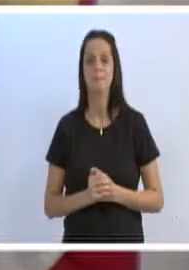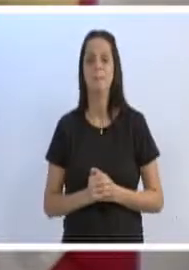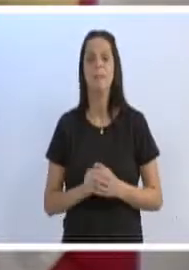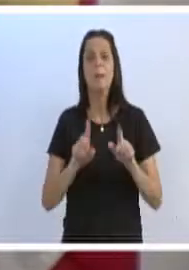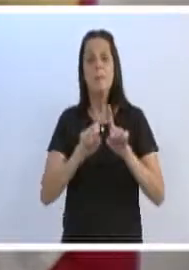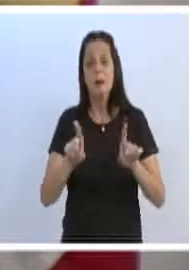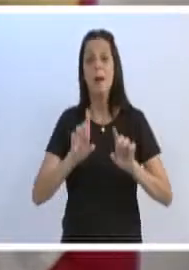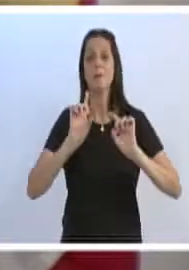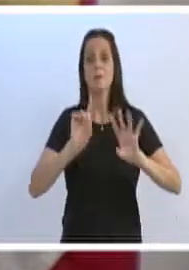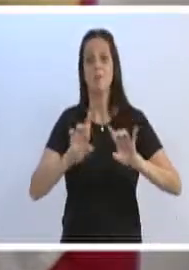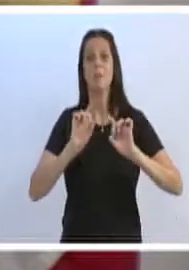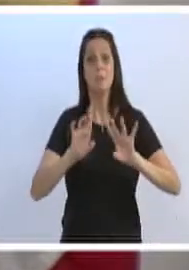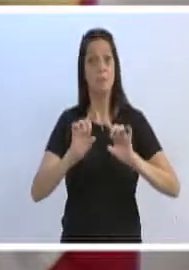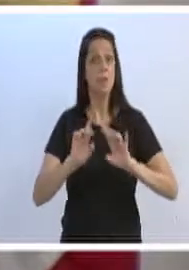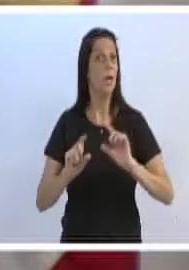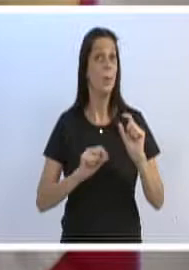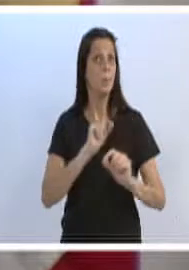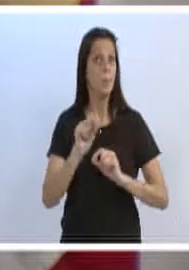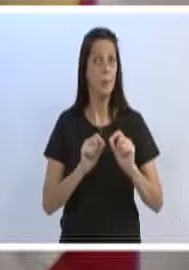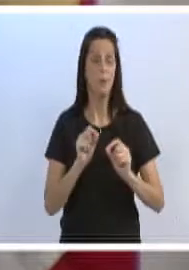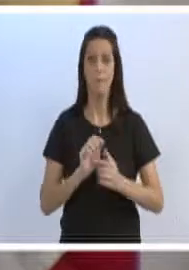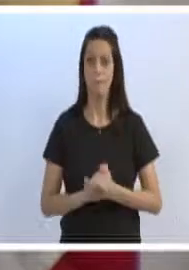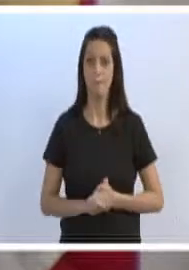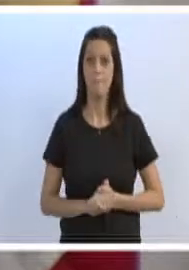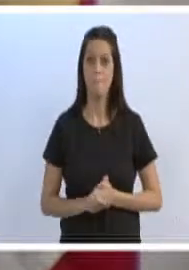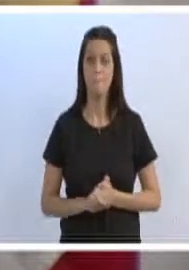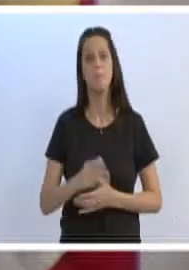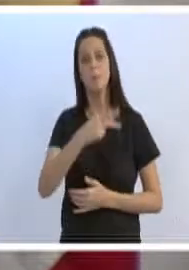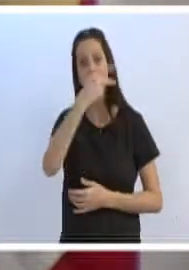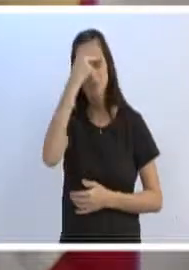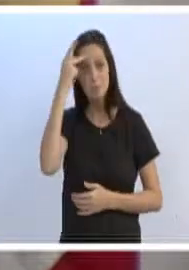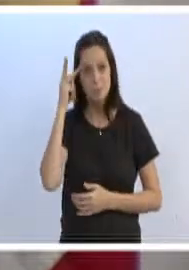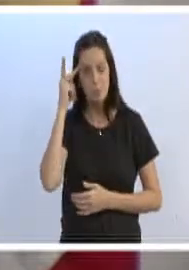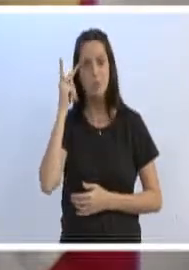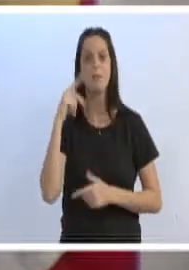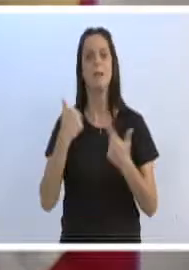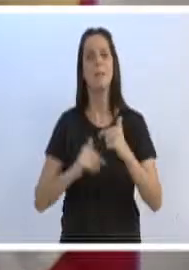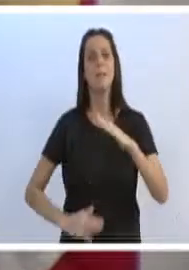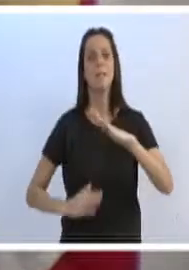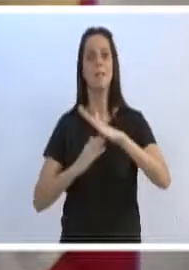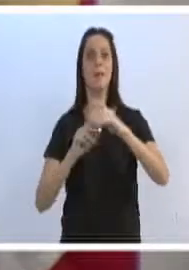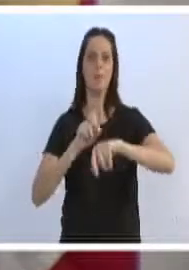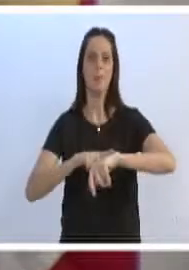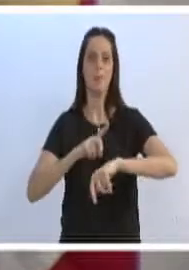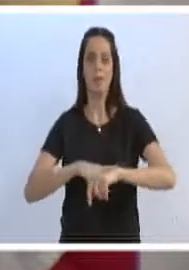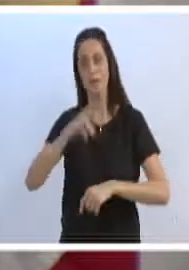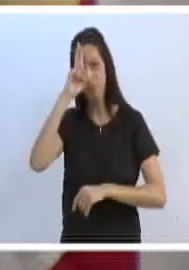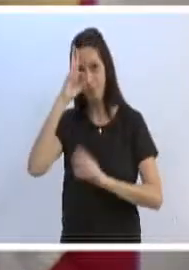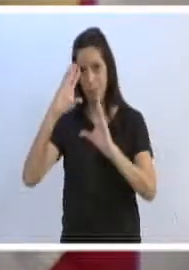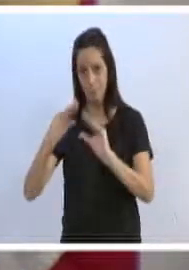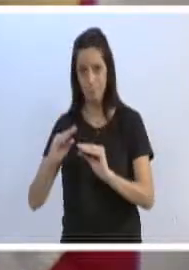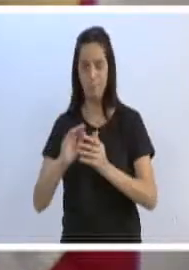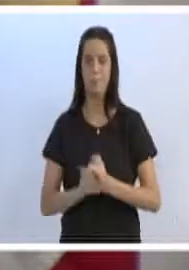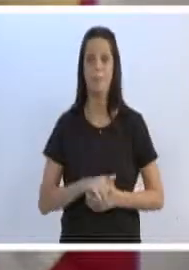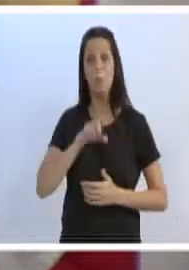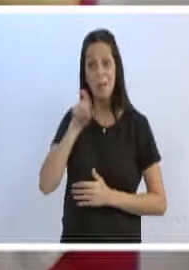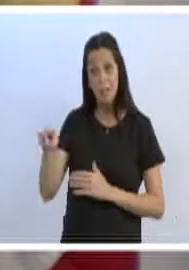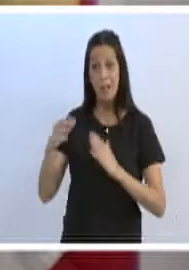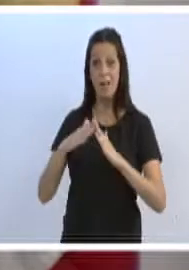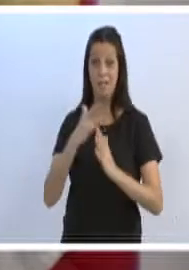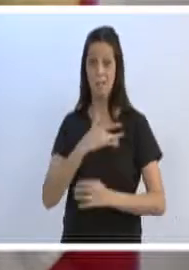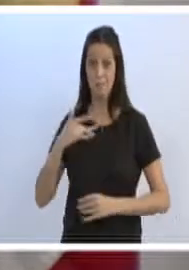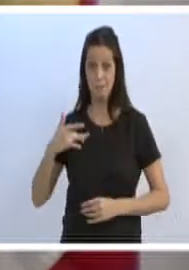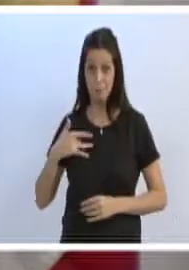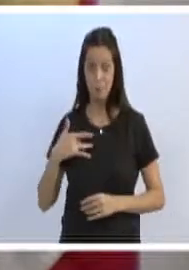especial à questão dos que estão até às 24 horas a demanda senhoras e senhores